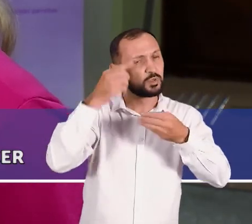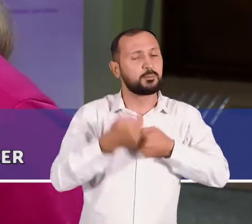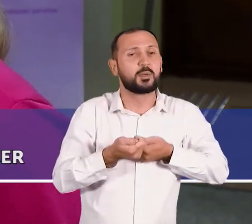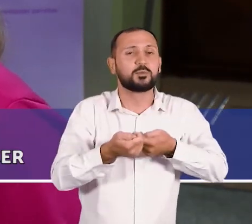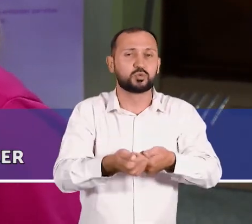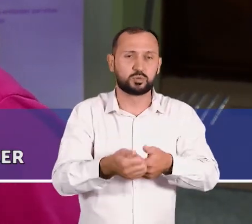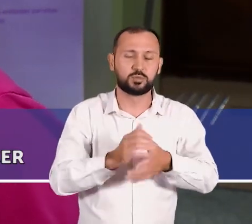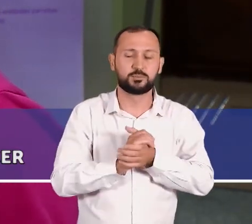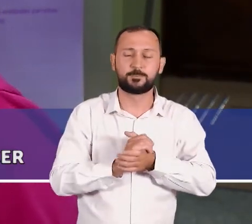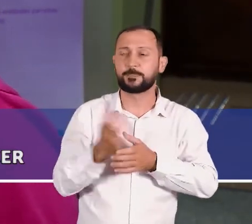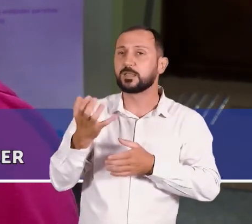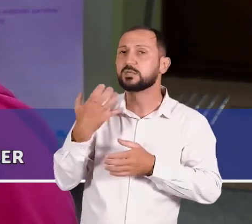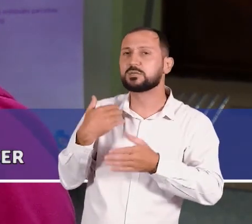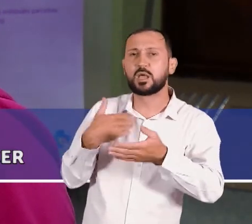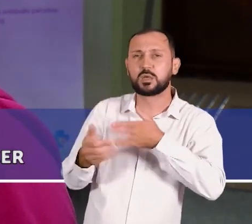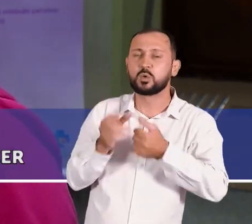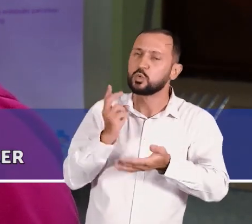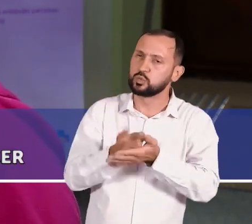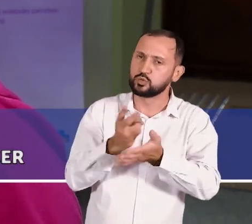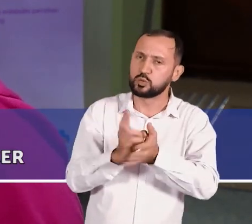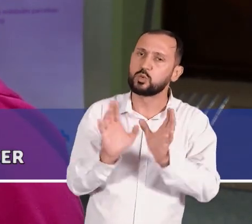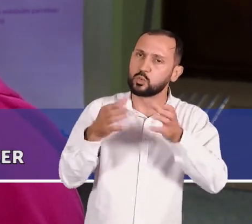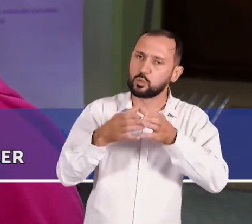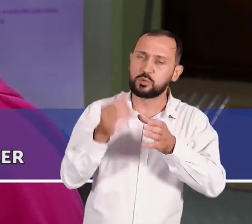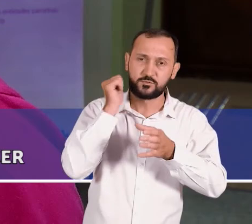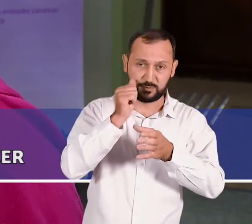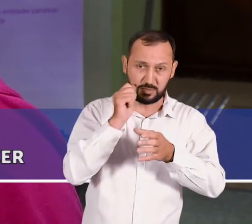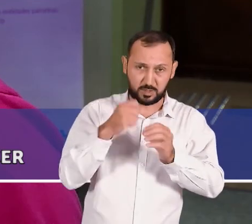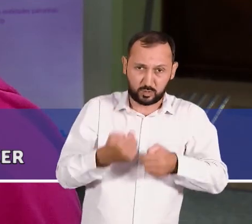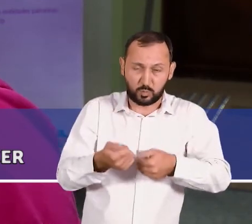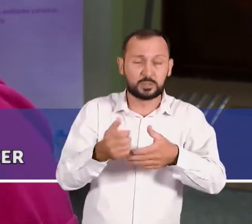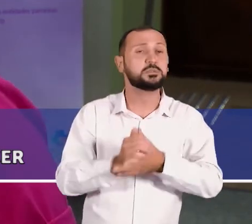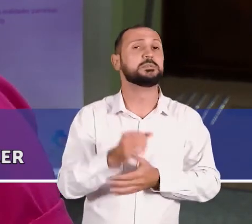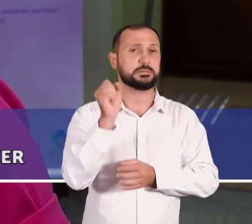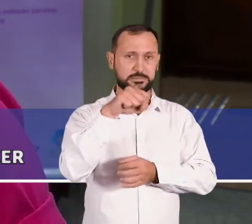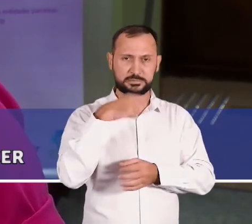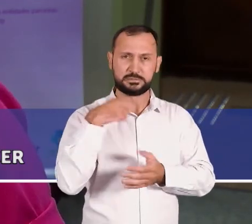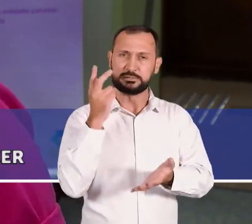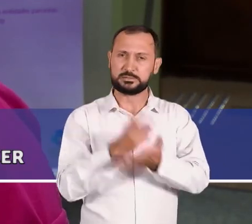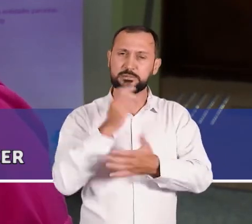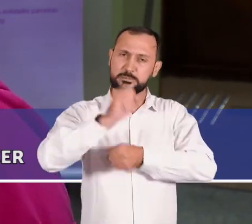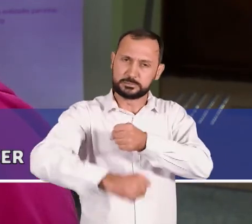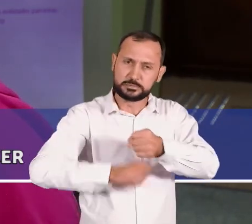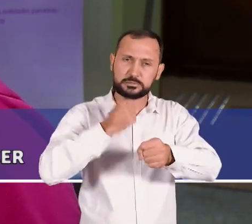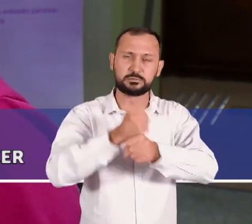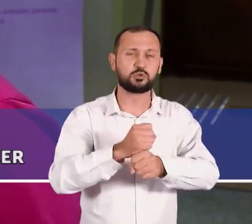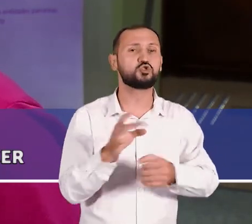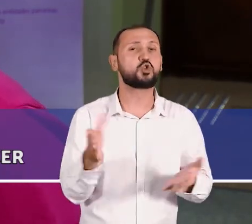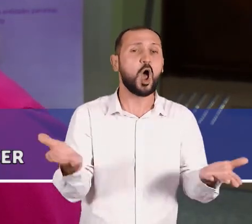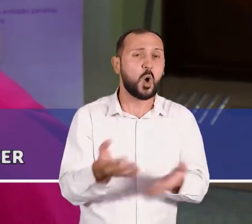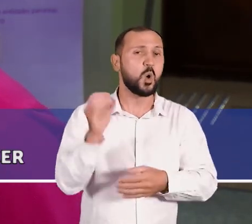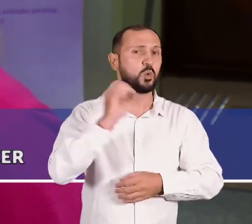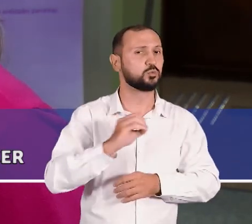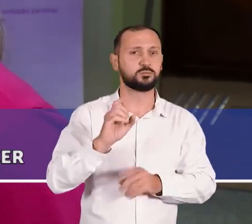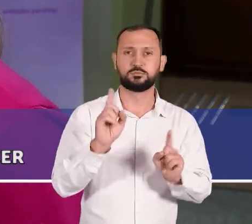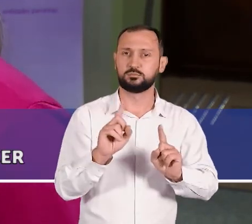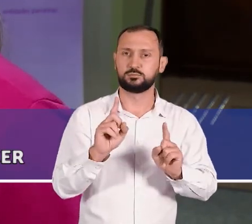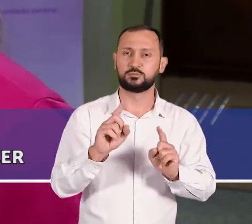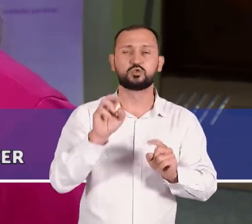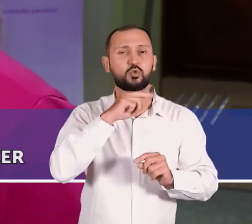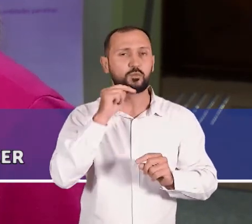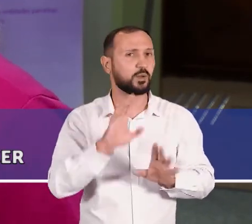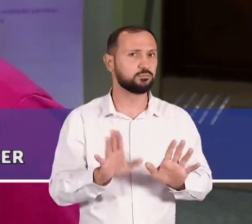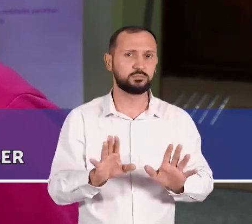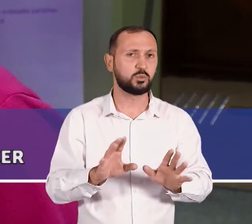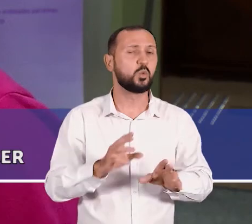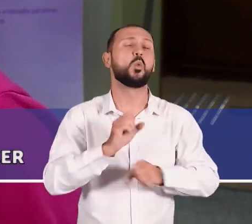essa doação. E quem quiser também pode na rede feminina fazer essa doação, é isso? Com certeza, estamos lá o ano todo, não é só no